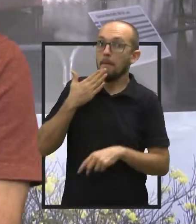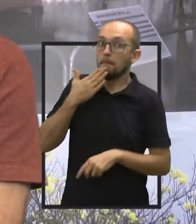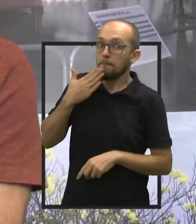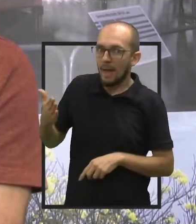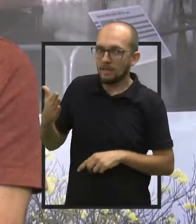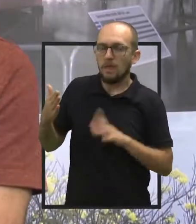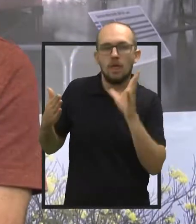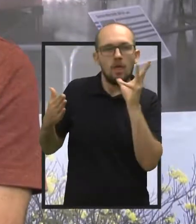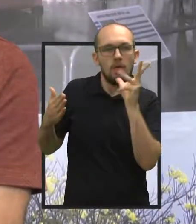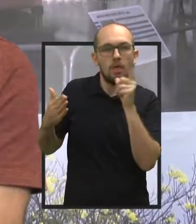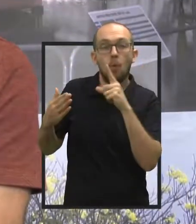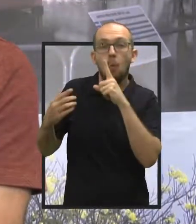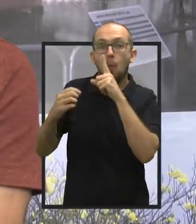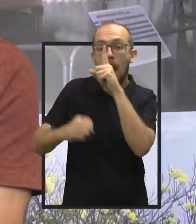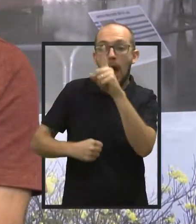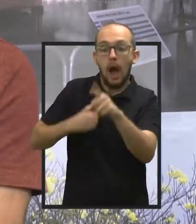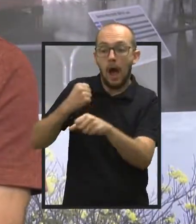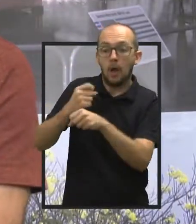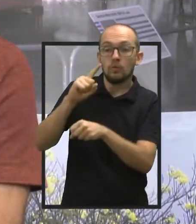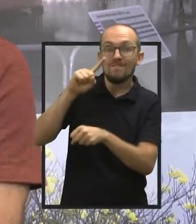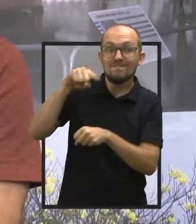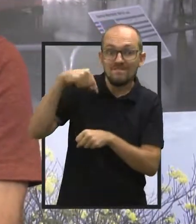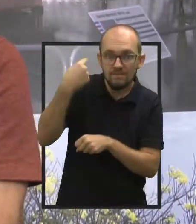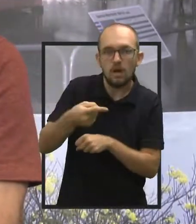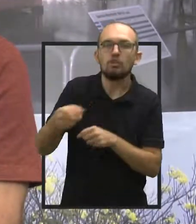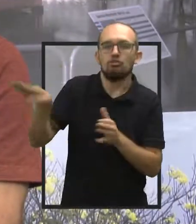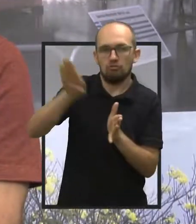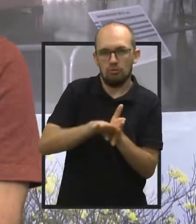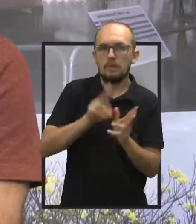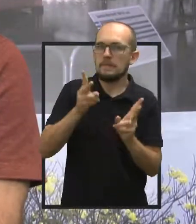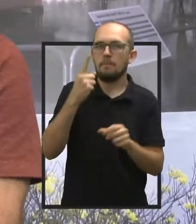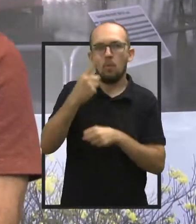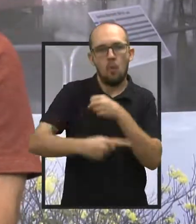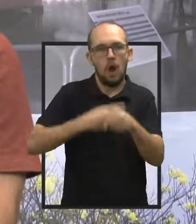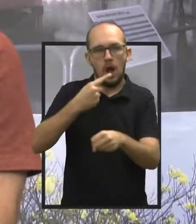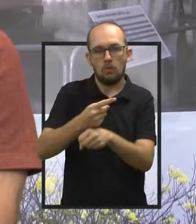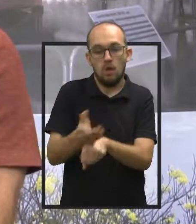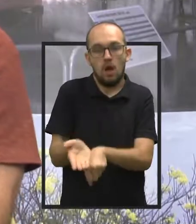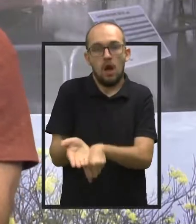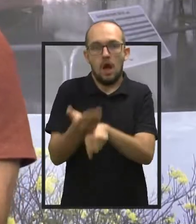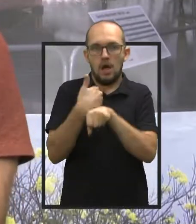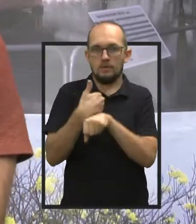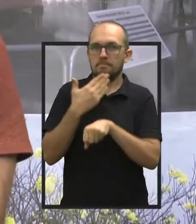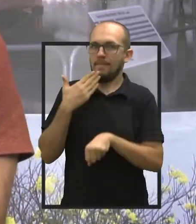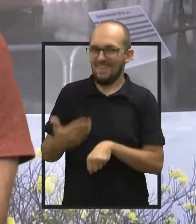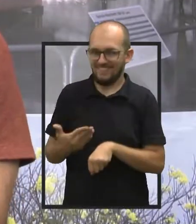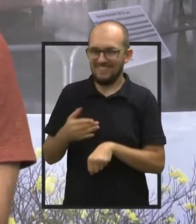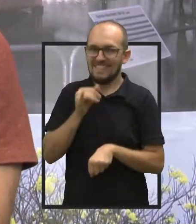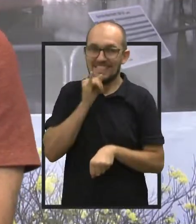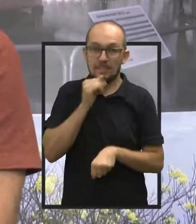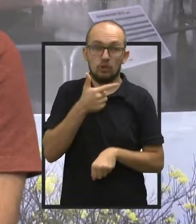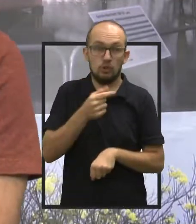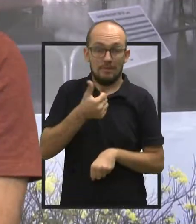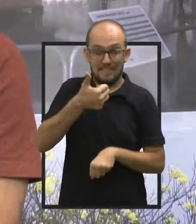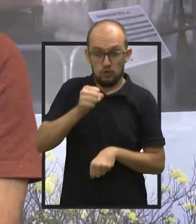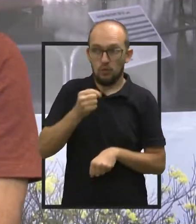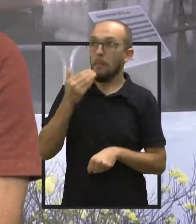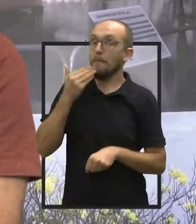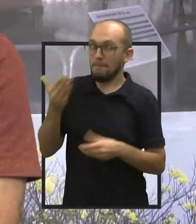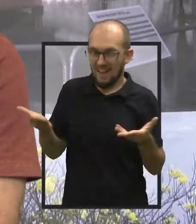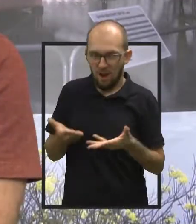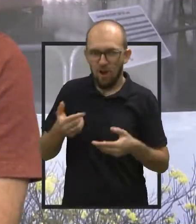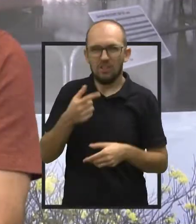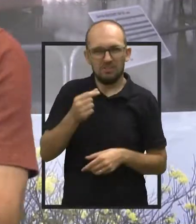tá? Então você solicita em 2017, ela vem em 2018. As de 2018 vem em 2019. Então